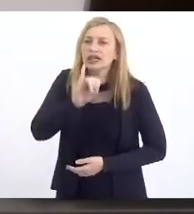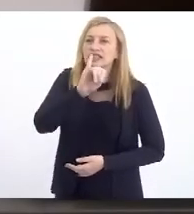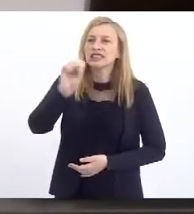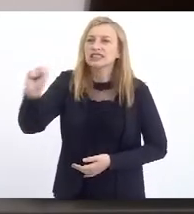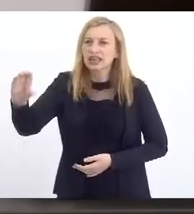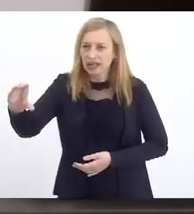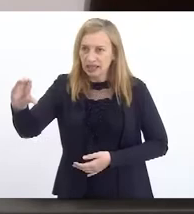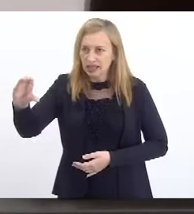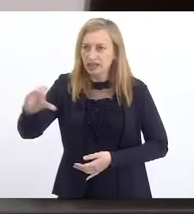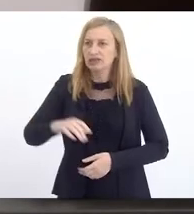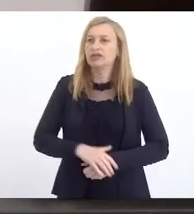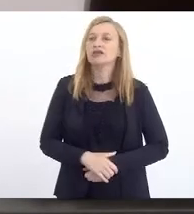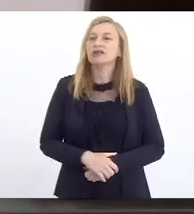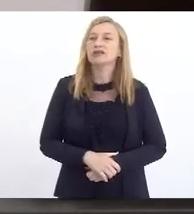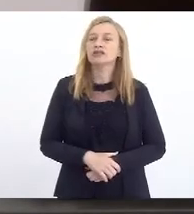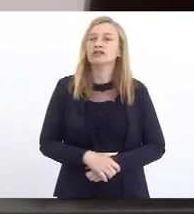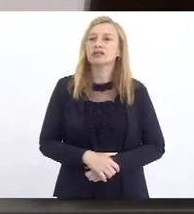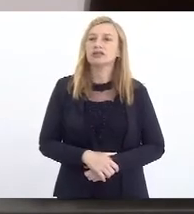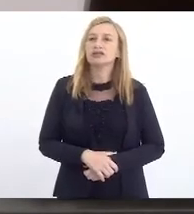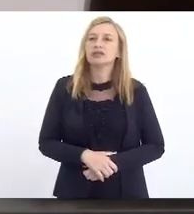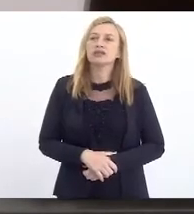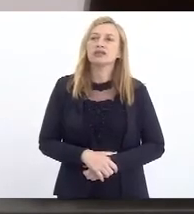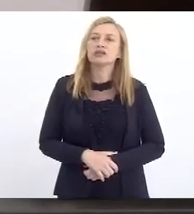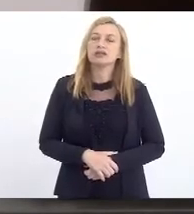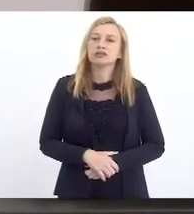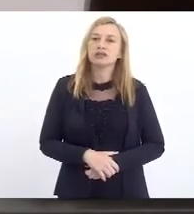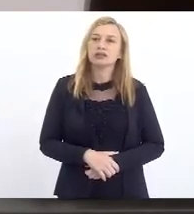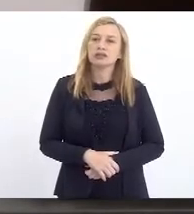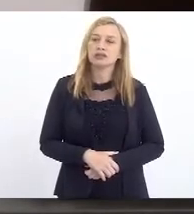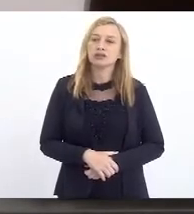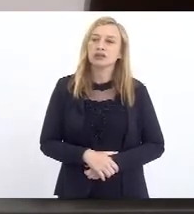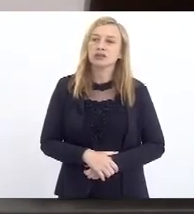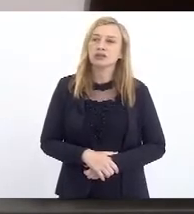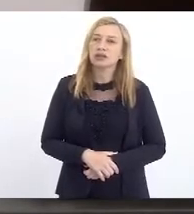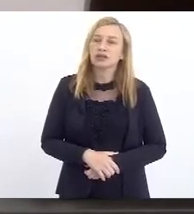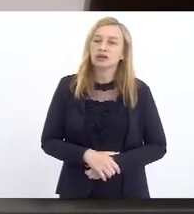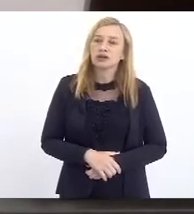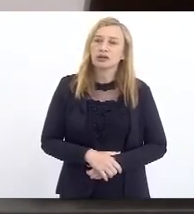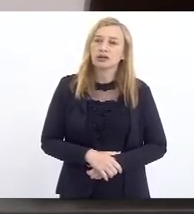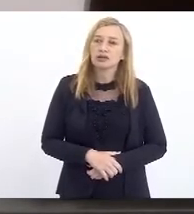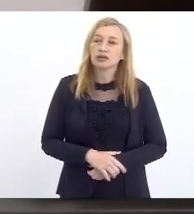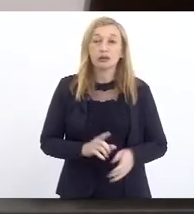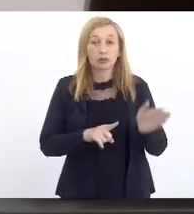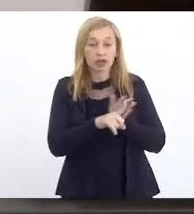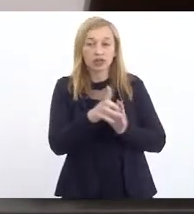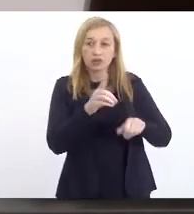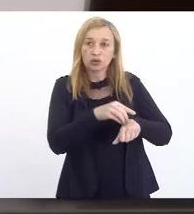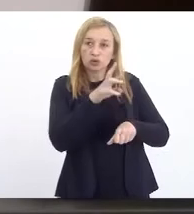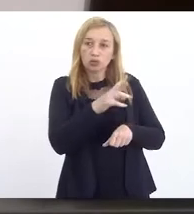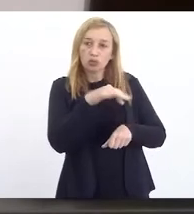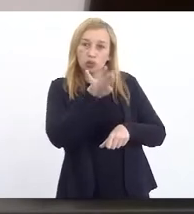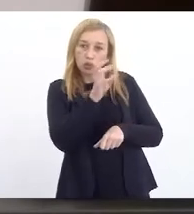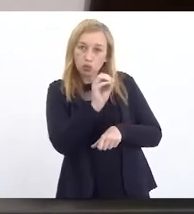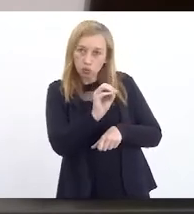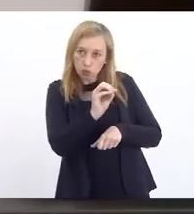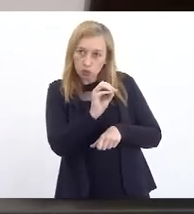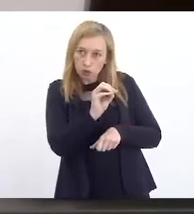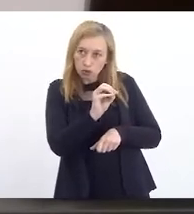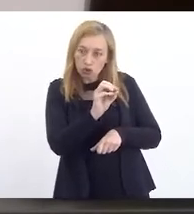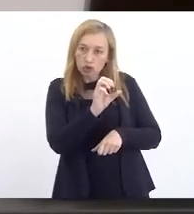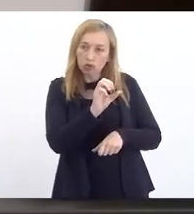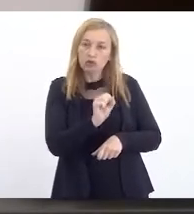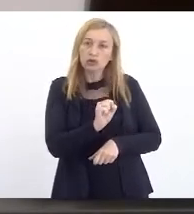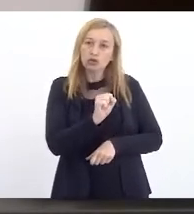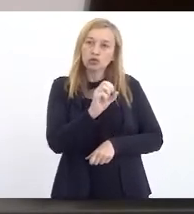Isaac. Isaac da Firjan. Mas, por precedência, eu vou perguntar ao doutor Bruno Sobral